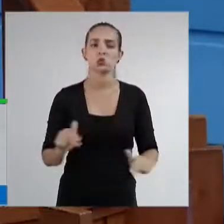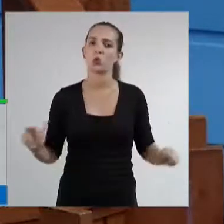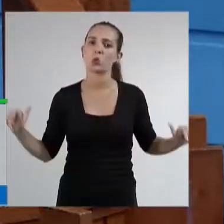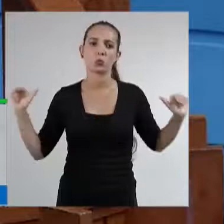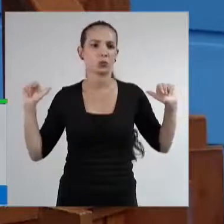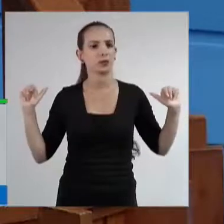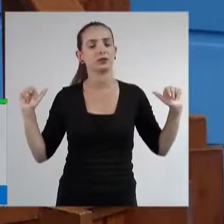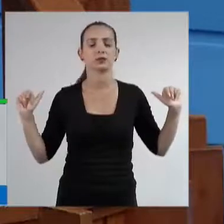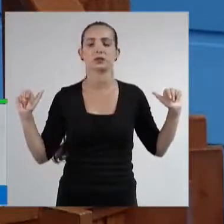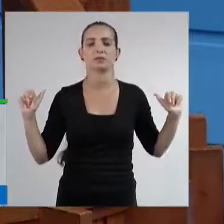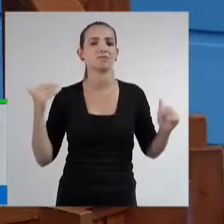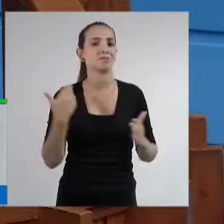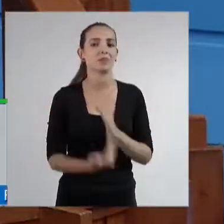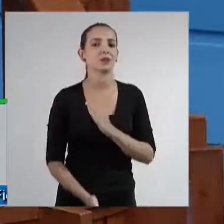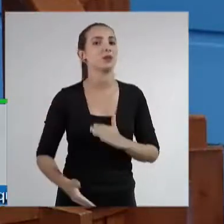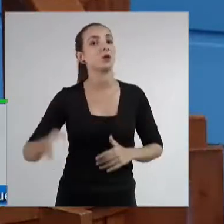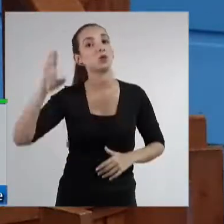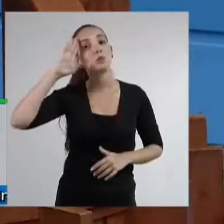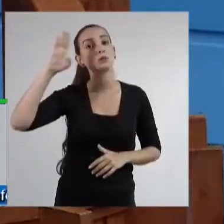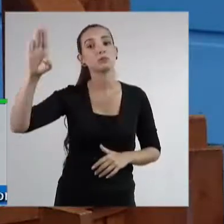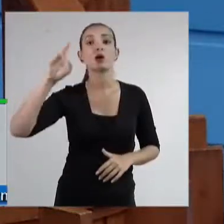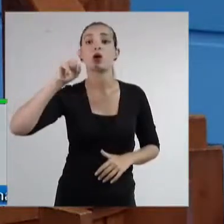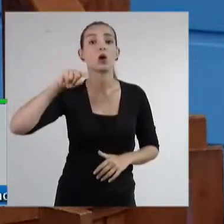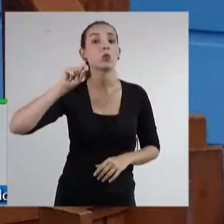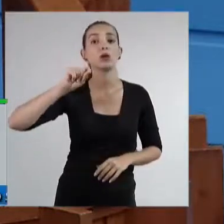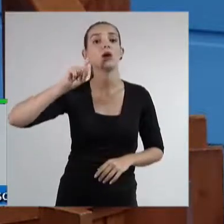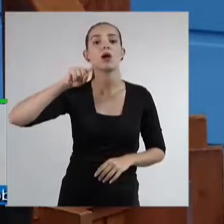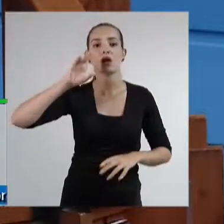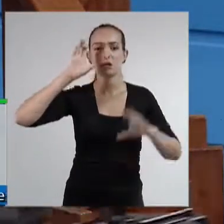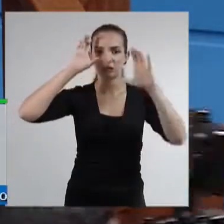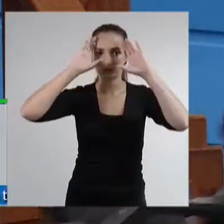vista o principal, que é o cidadão.